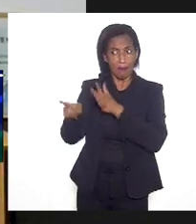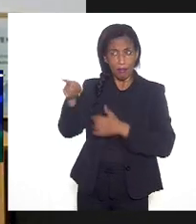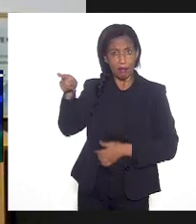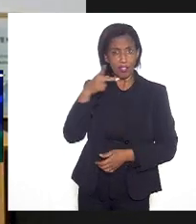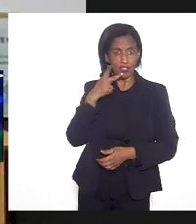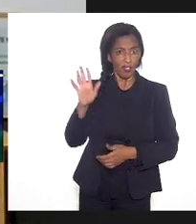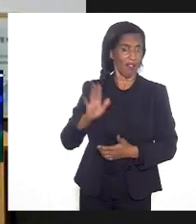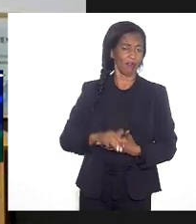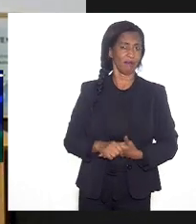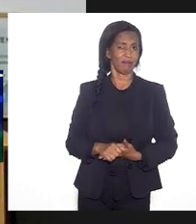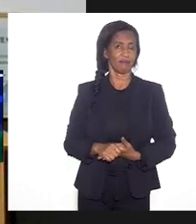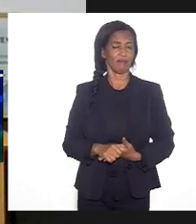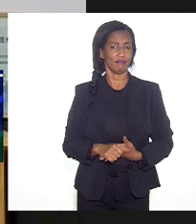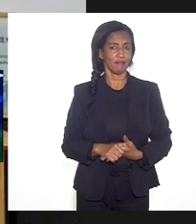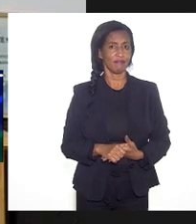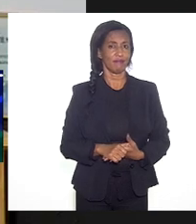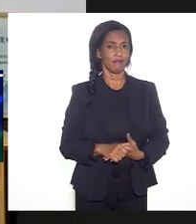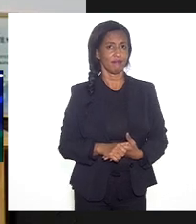eles falem.